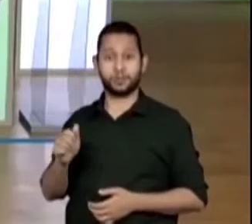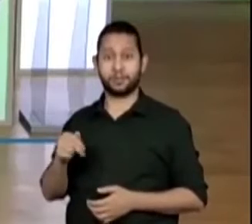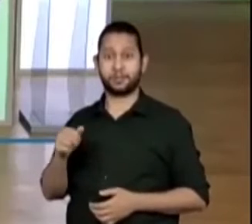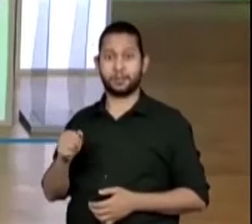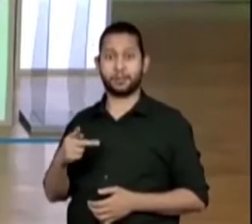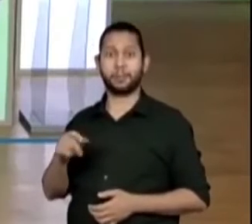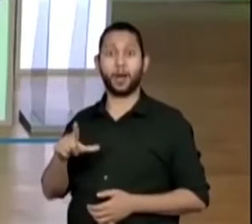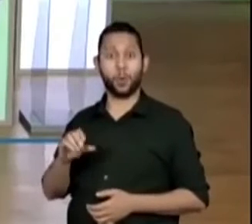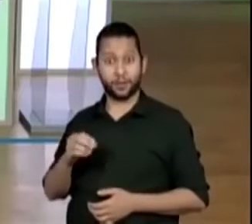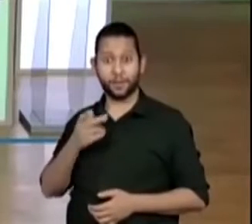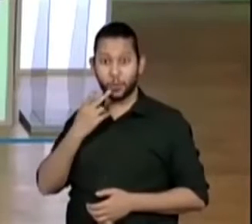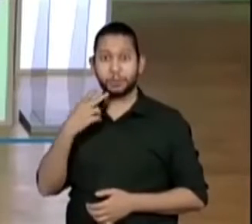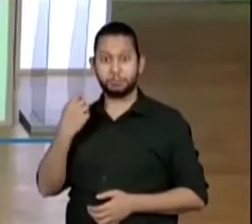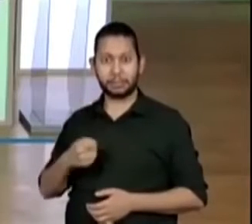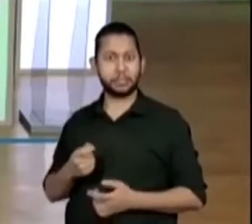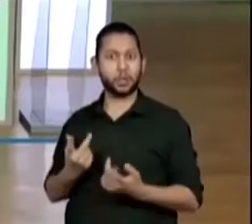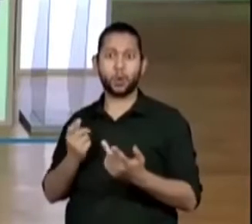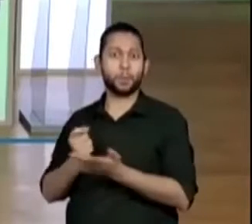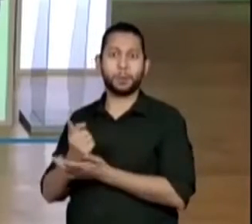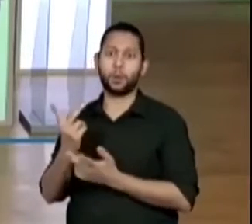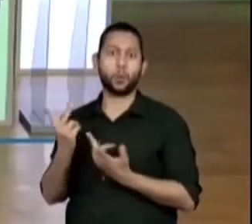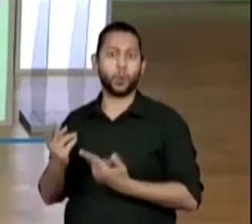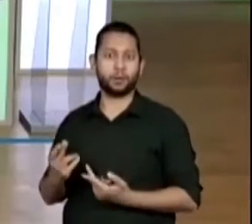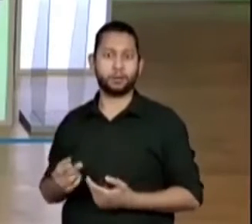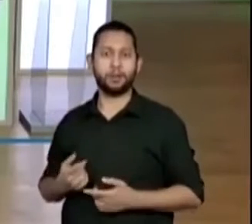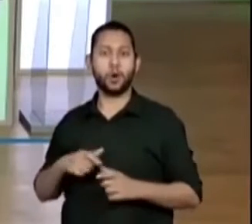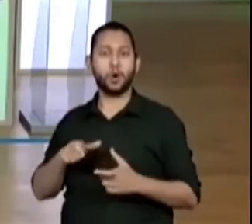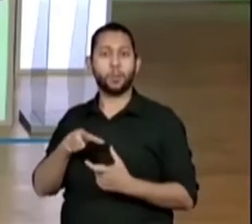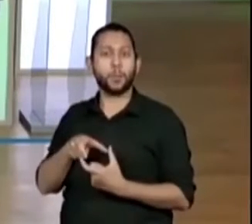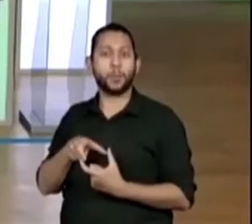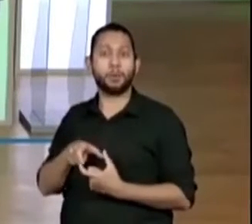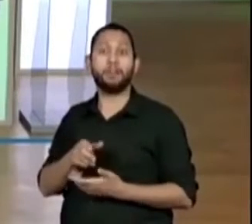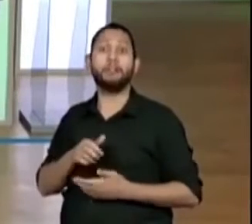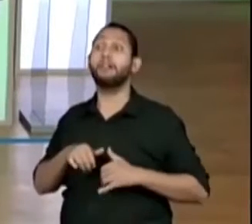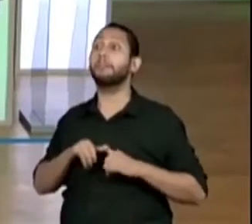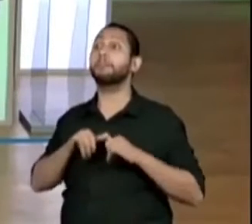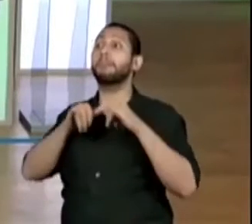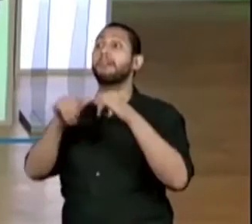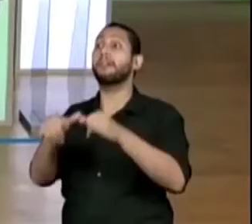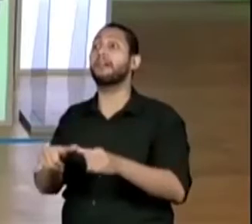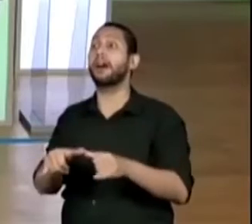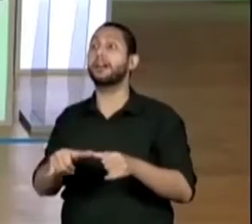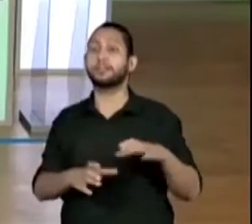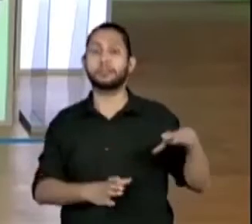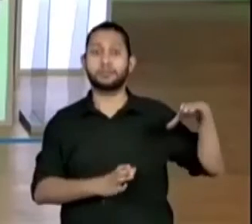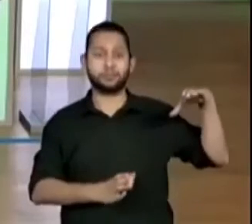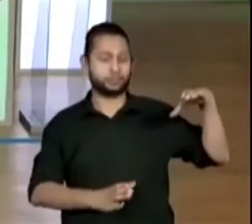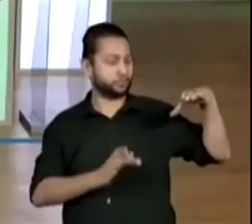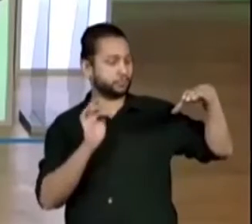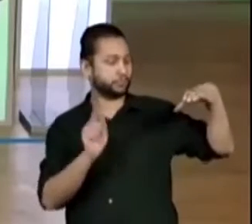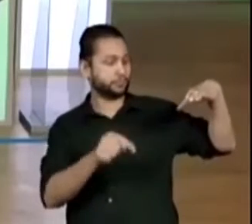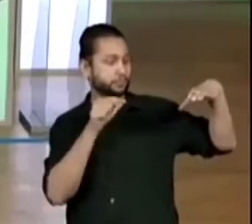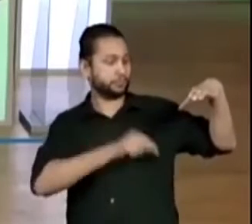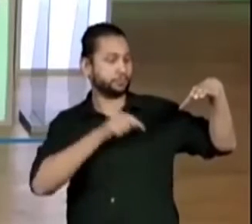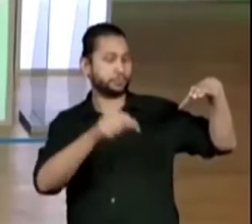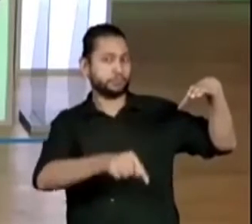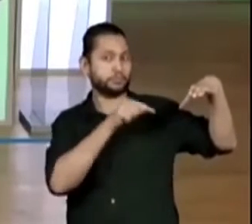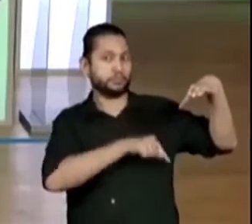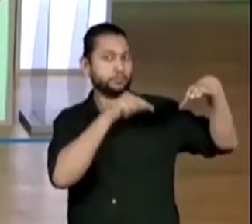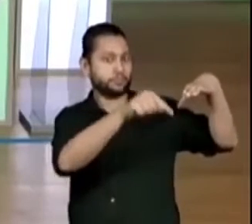disse que precisa de uma desse tamanho aí também. Não falei? Super pequenininha, dá pra levar pro supermercado e tudo, não é? É? É. Mas qual o tamanho